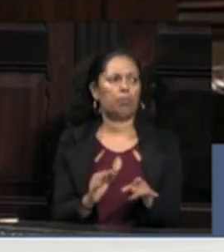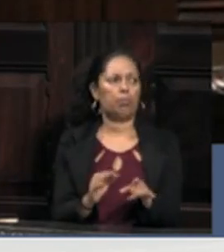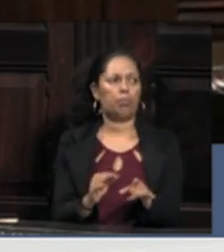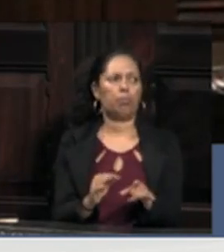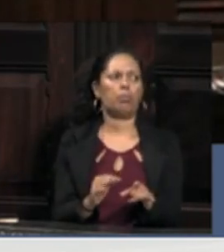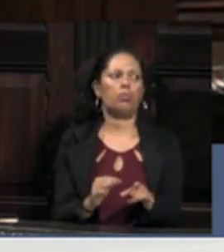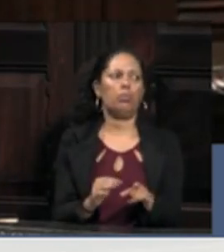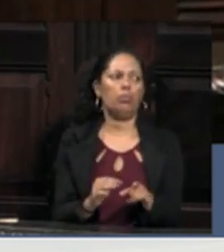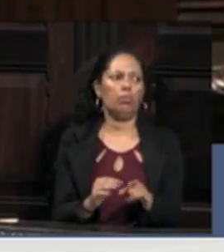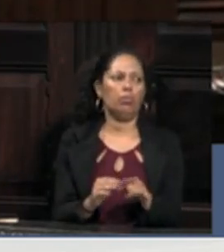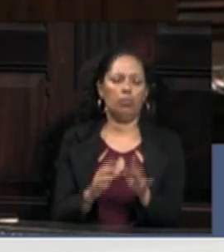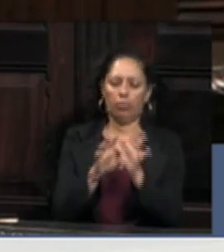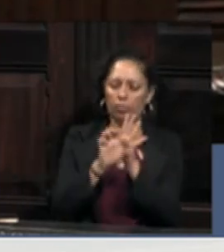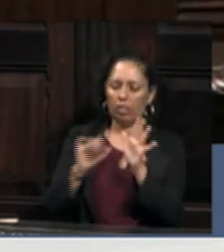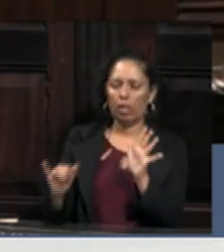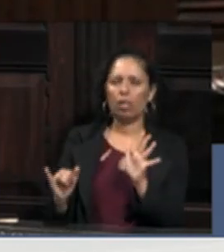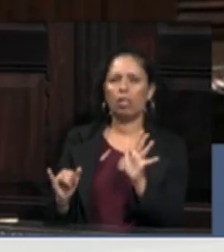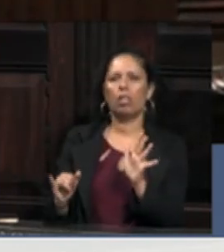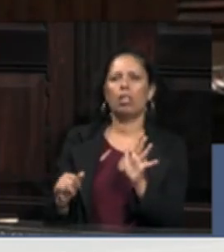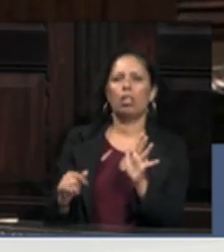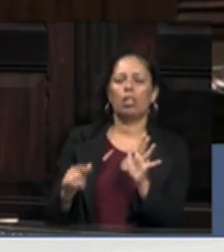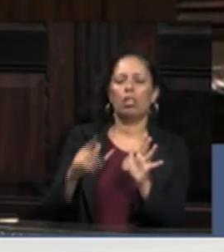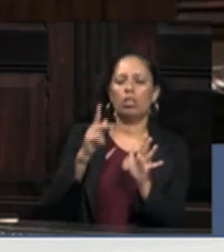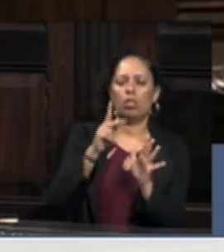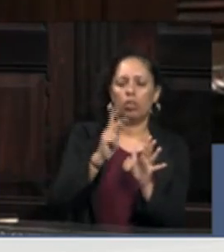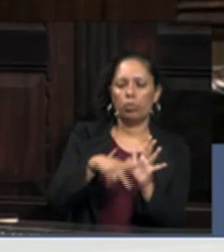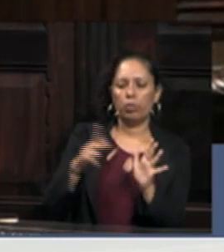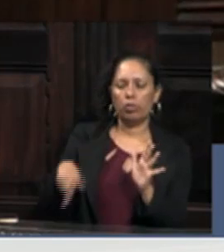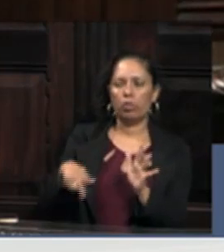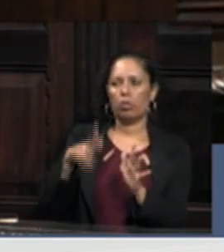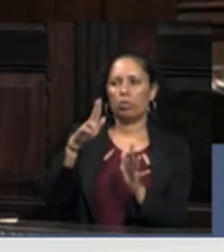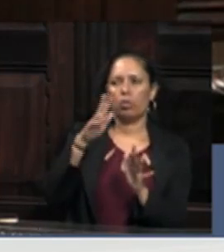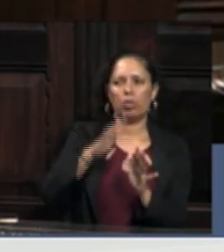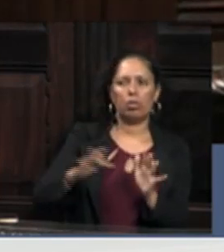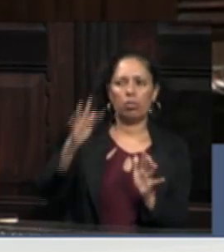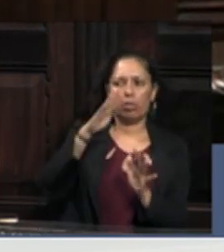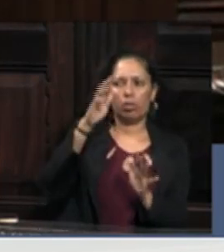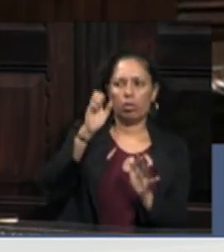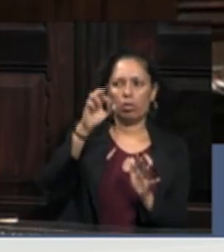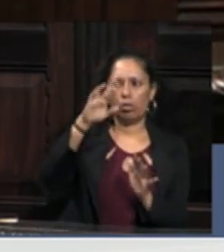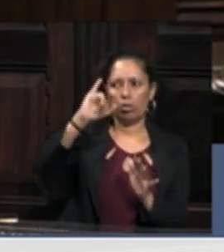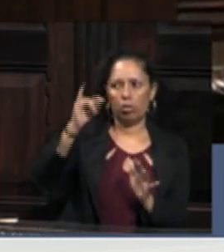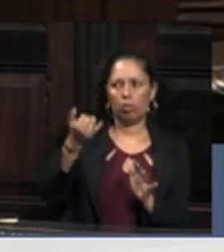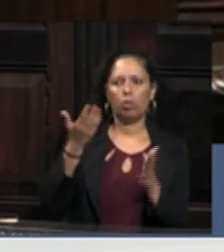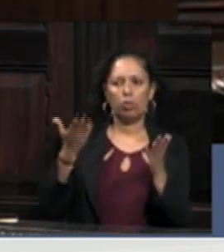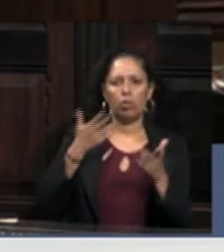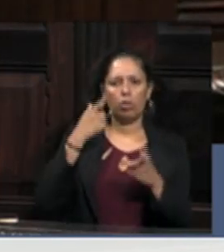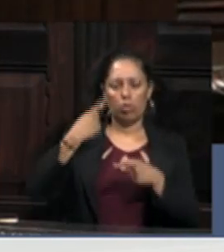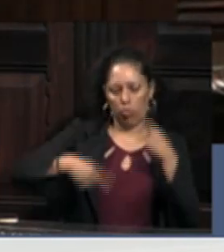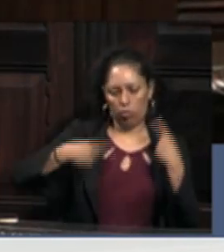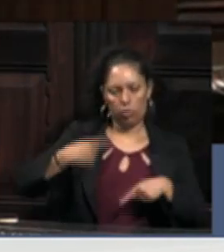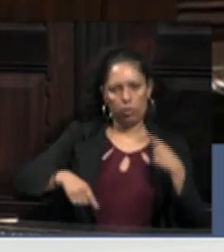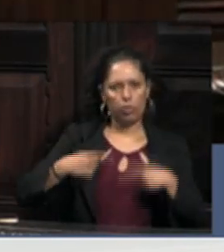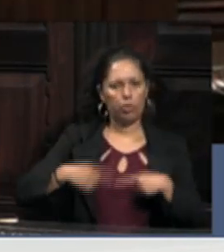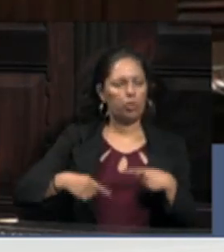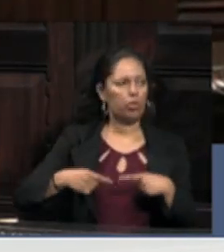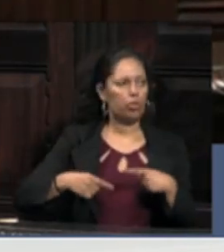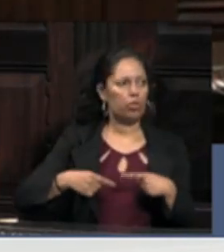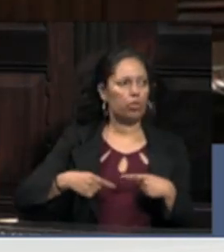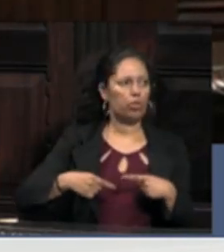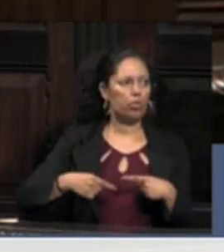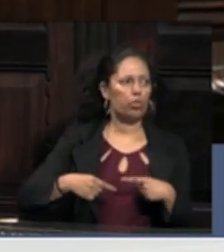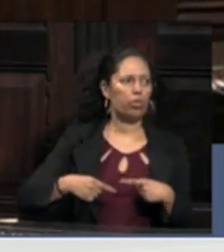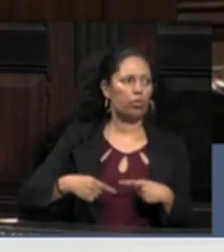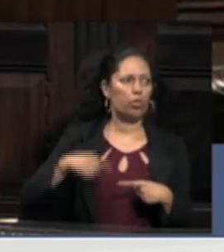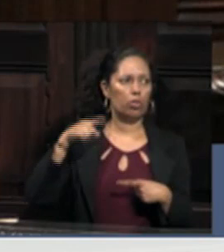na regulamentação do regime de dedicação exclusiva na UERJ. É a discussão que eu queria fazer. Sei que Vossa Excelência é sensível ao tema, sei que foi um